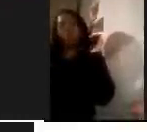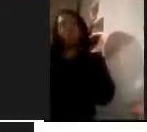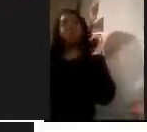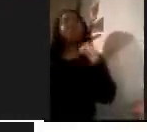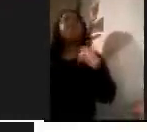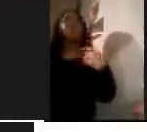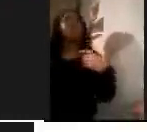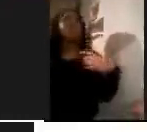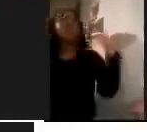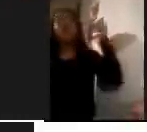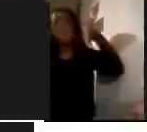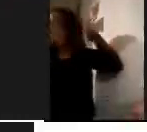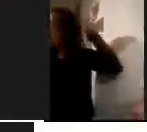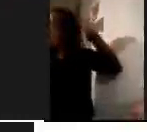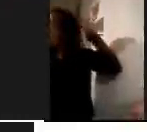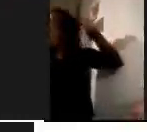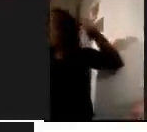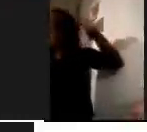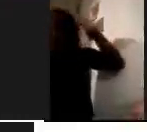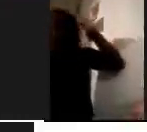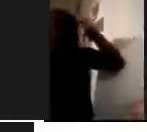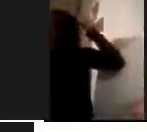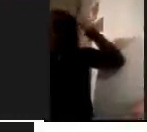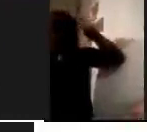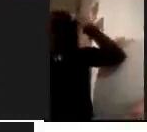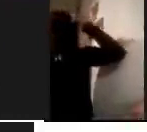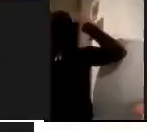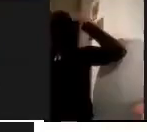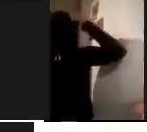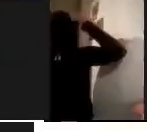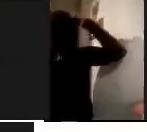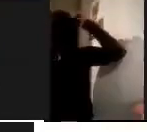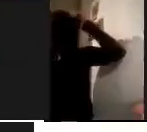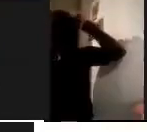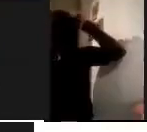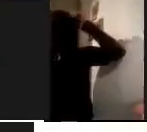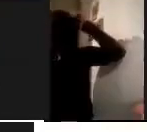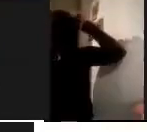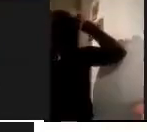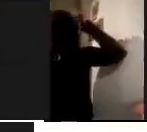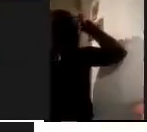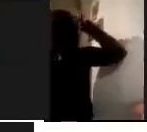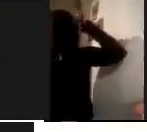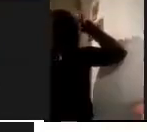a gritar. Para fazer tudo isso, o que precisa para ele conseguir fazer isso?